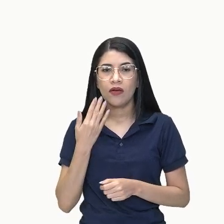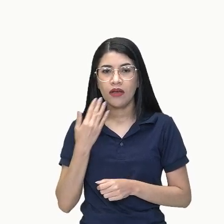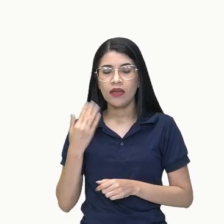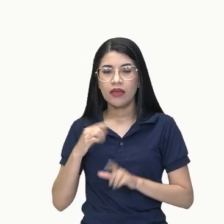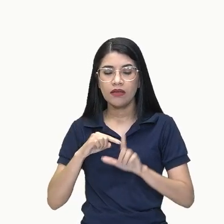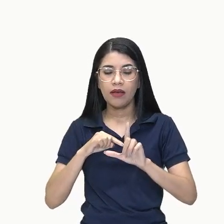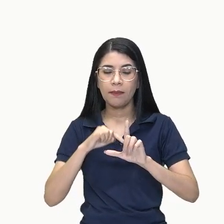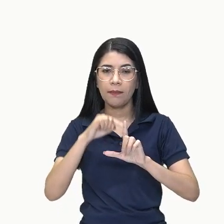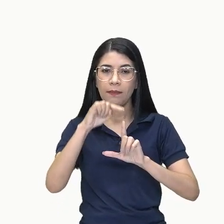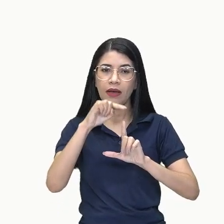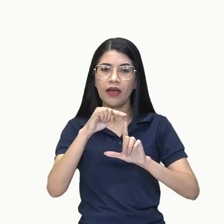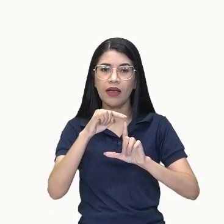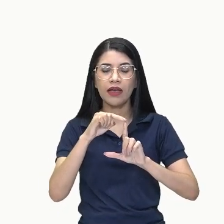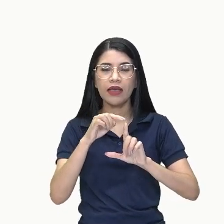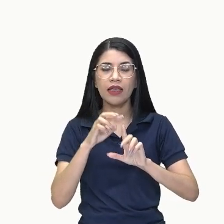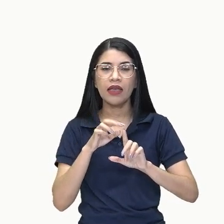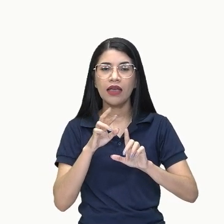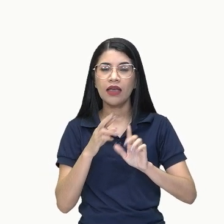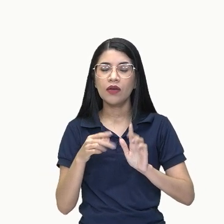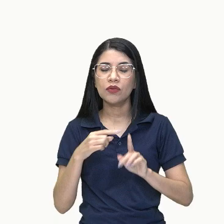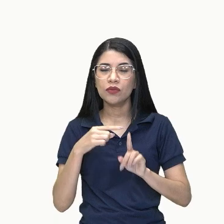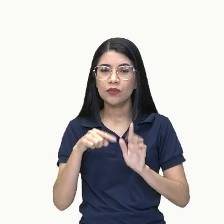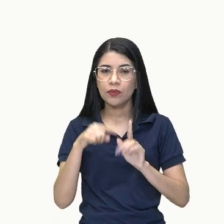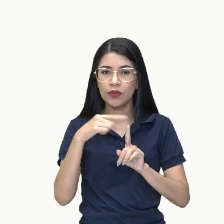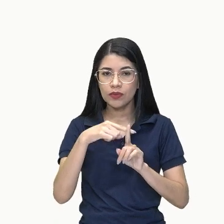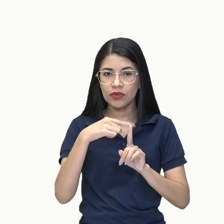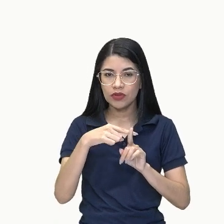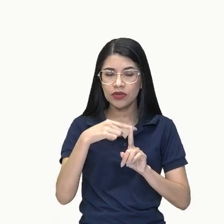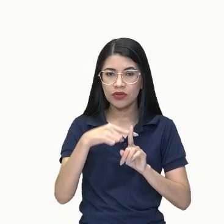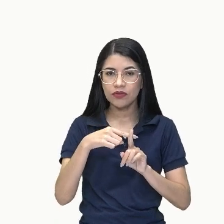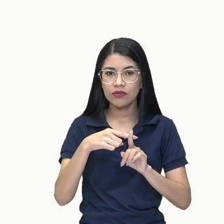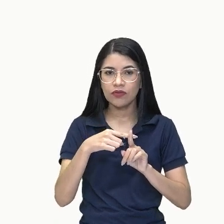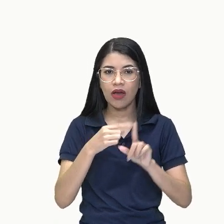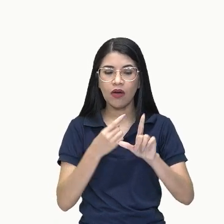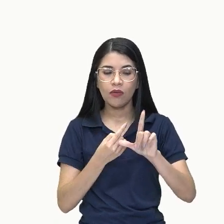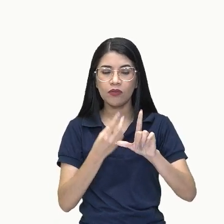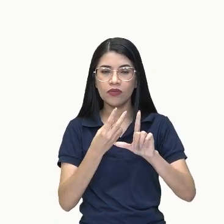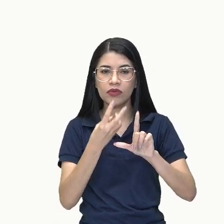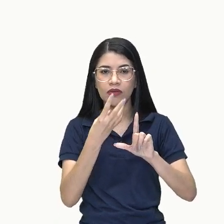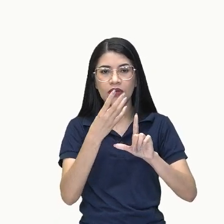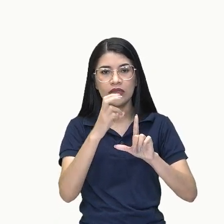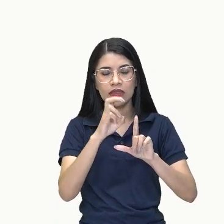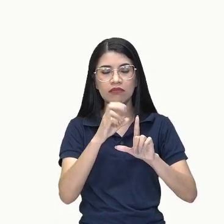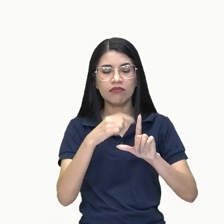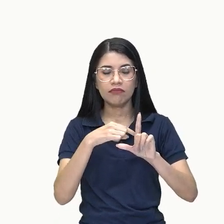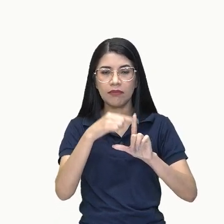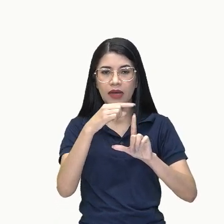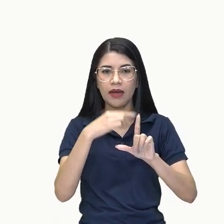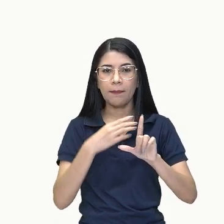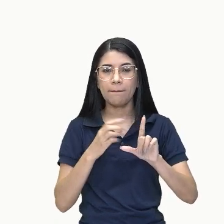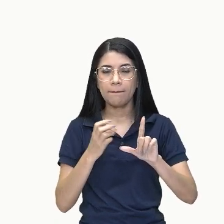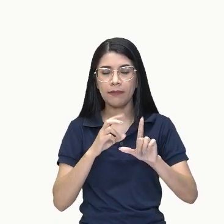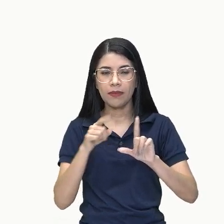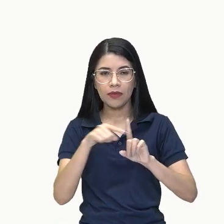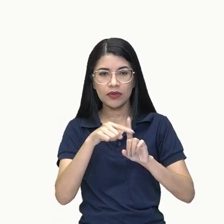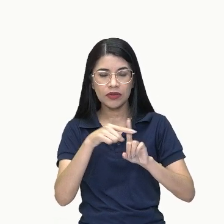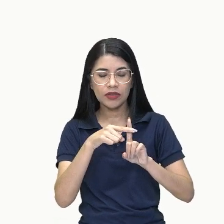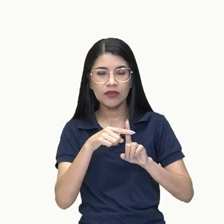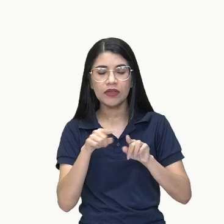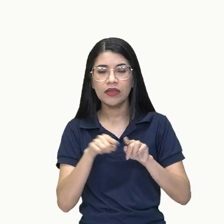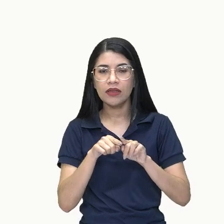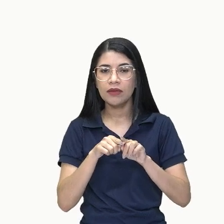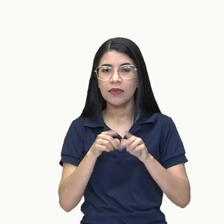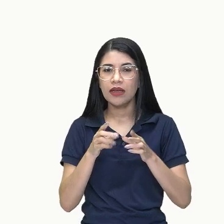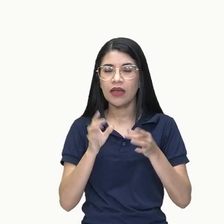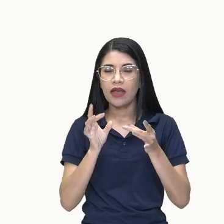a representação positiva dos números. E não esqueça o seguinte, que é o grande detalhe, para que